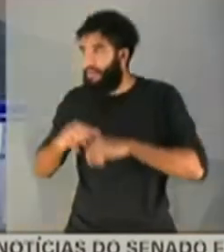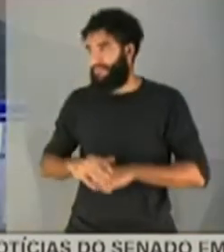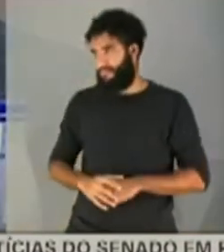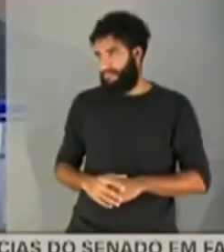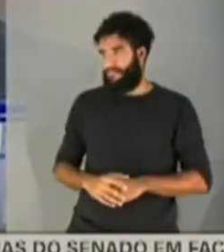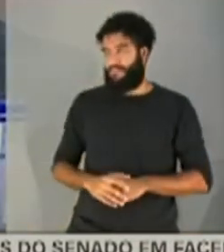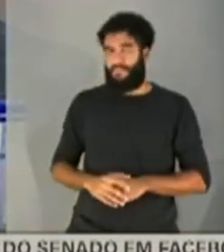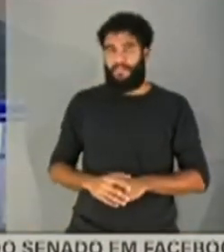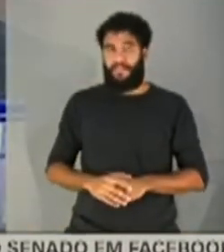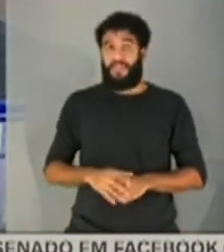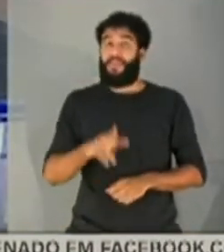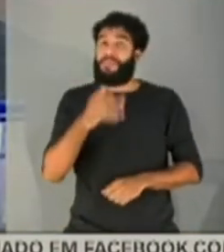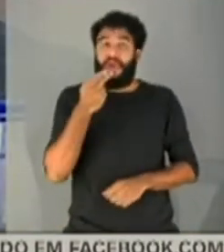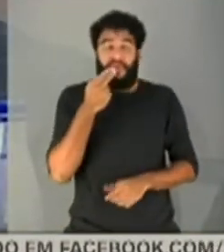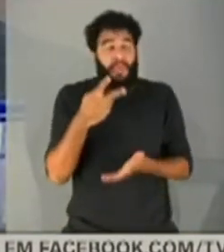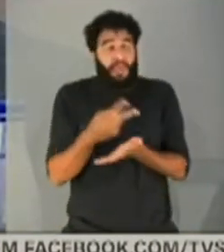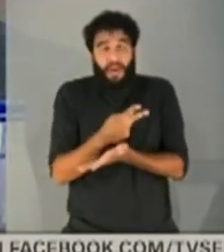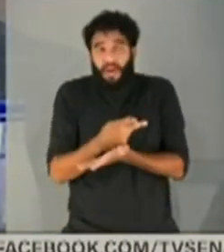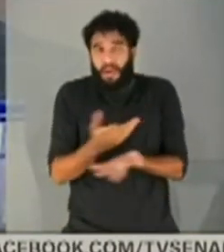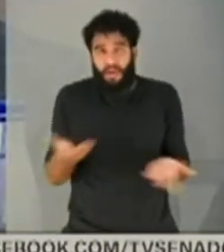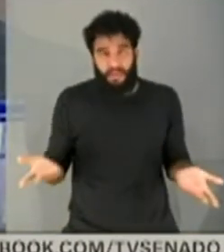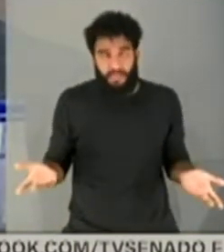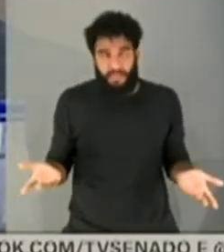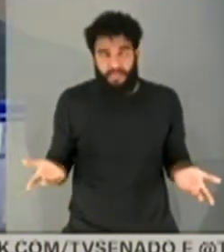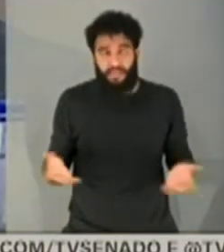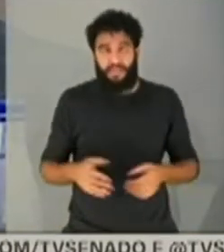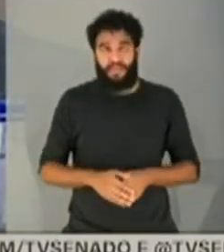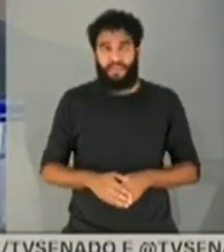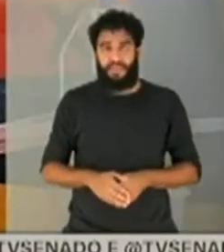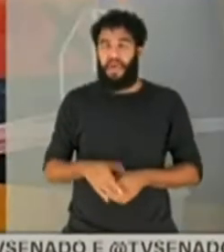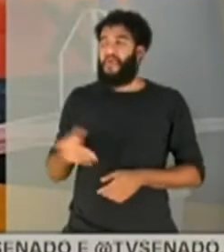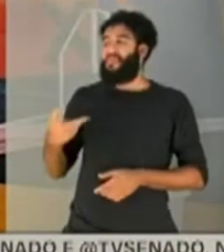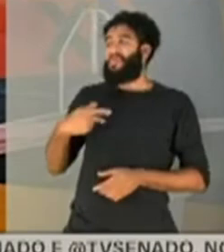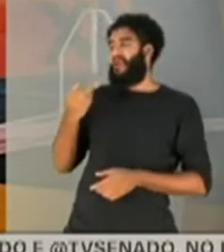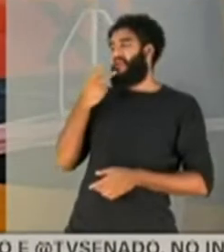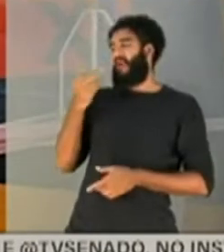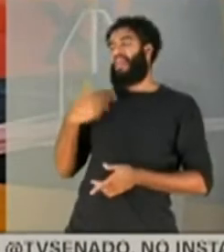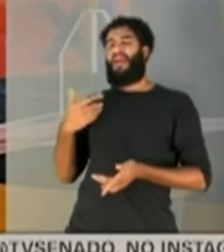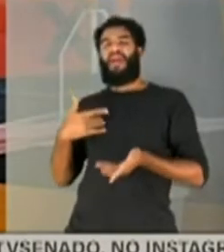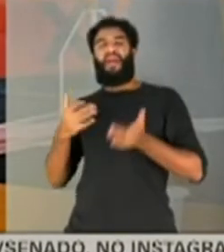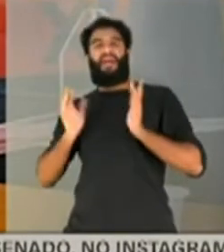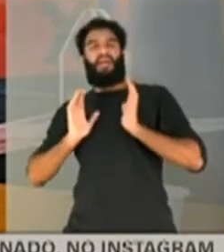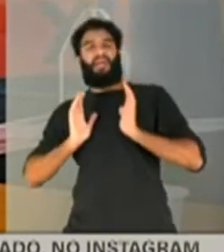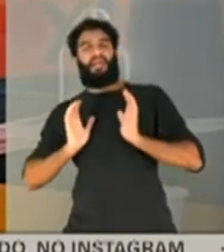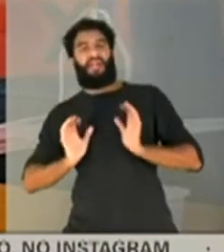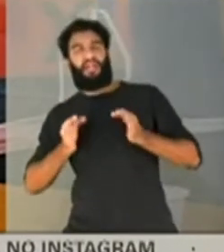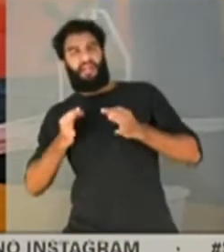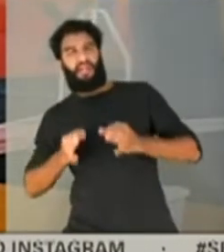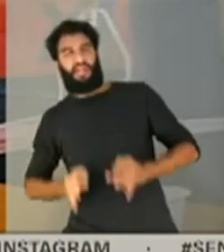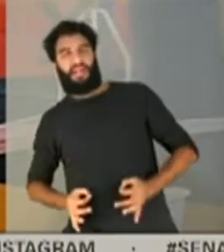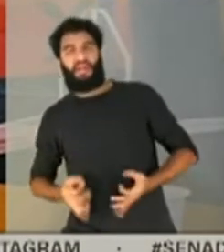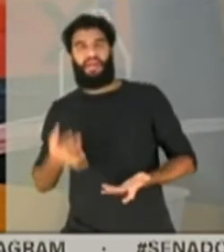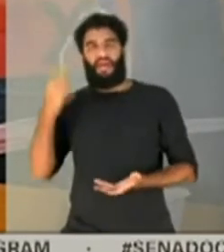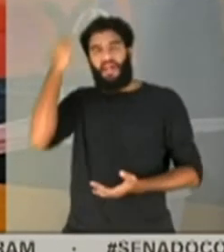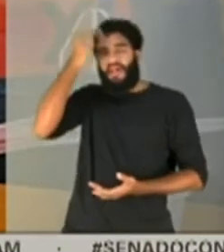a sua afirmação foi Leviana aqui aqui o santo